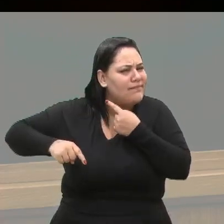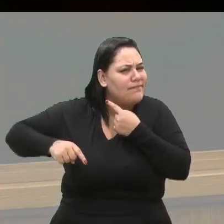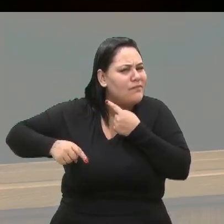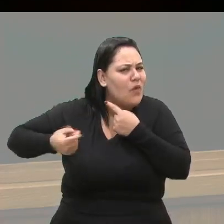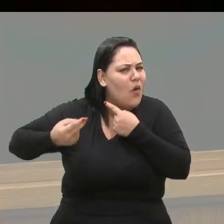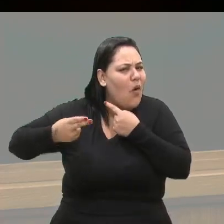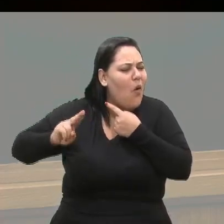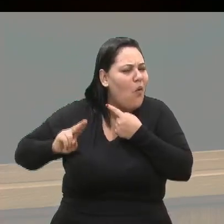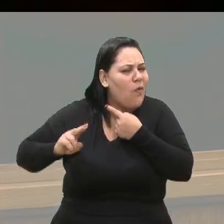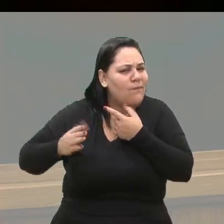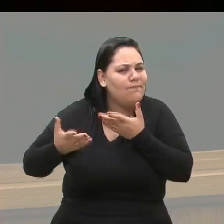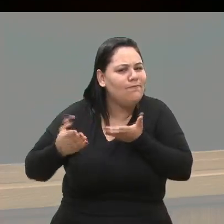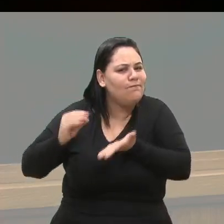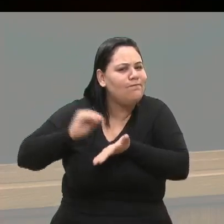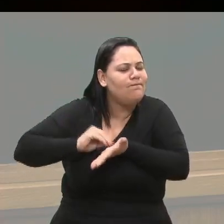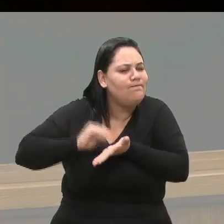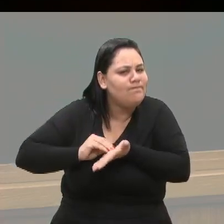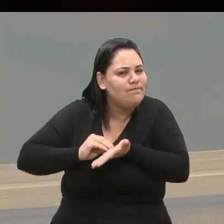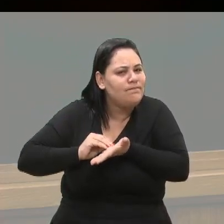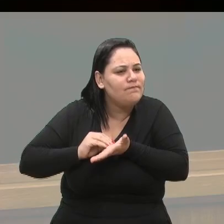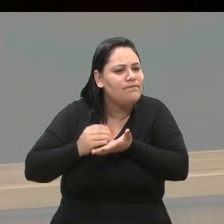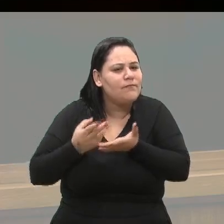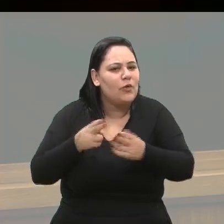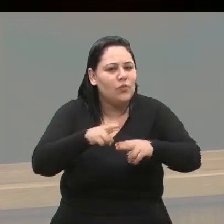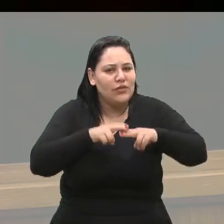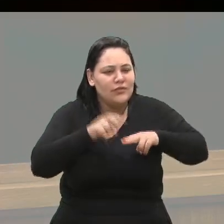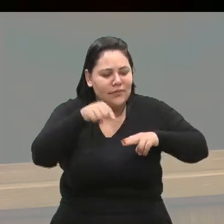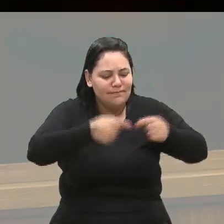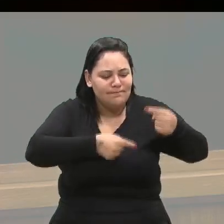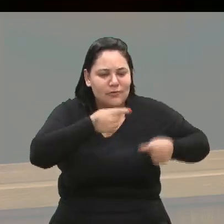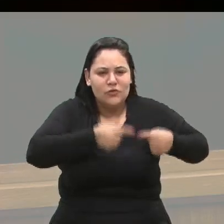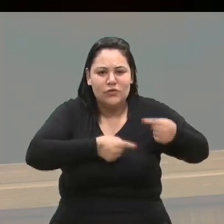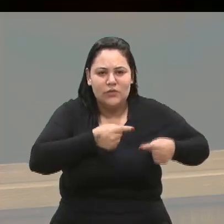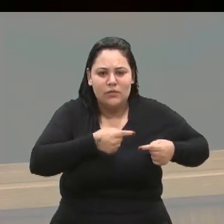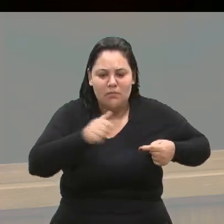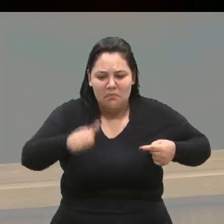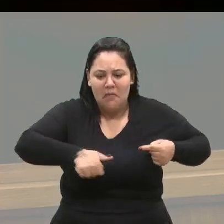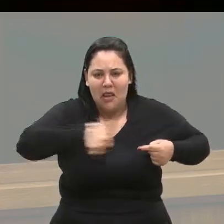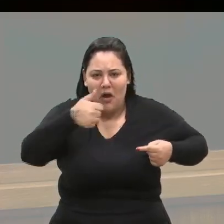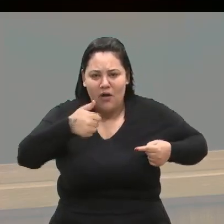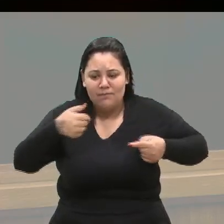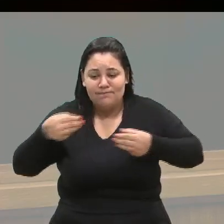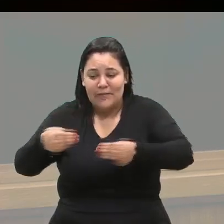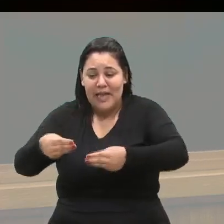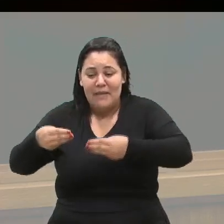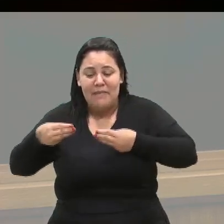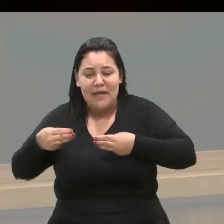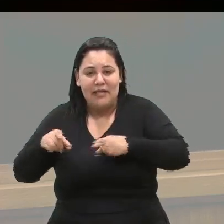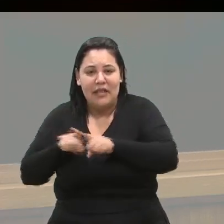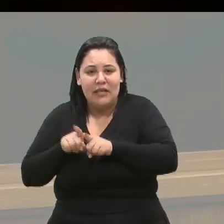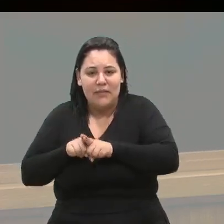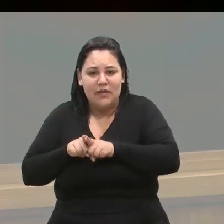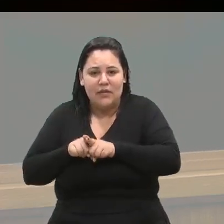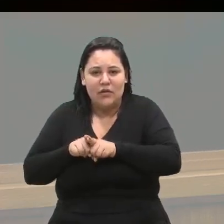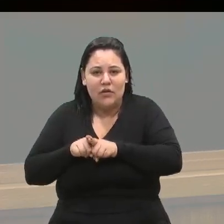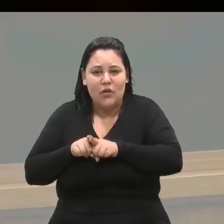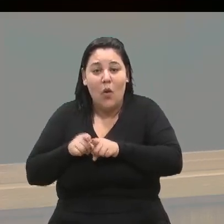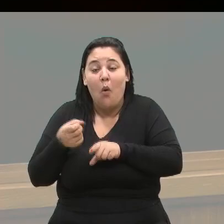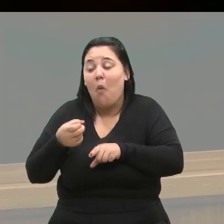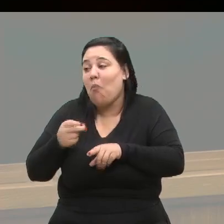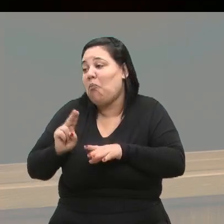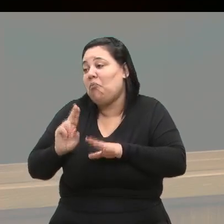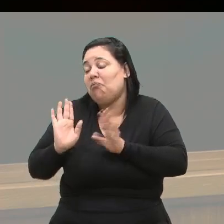suficientemente. Então, para que esse debate seja oportuno, para que emendas ou outro projeto possa